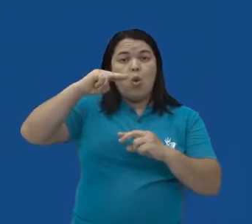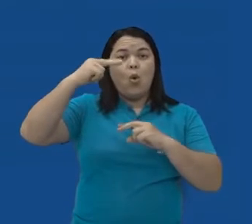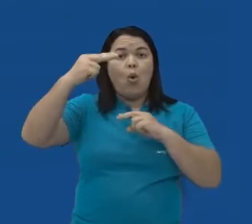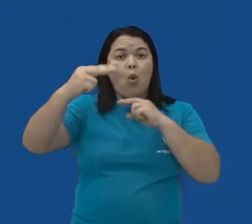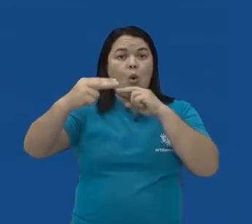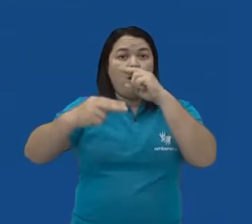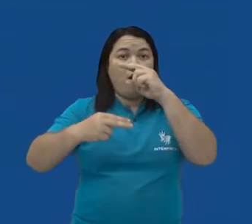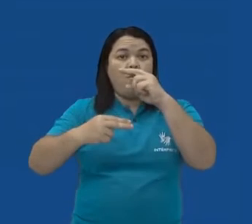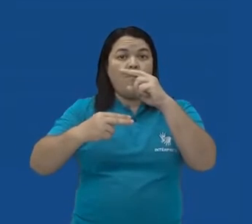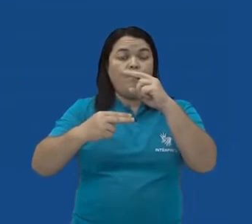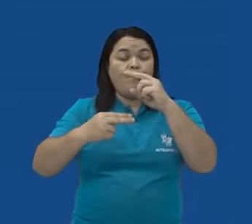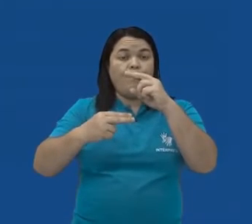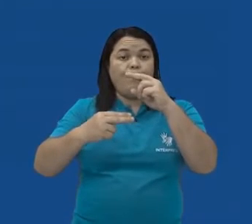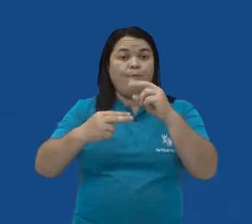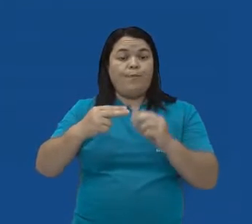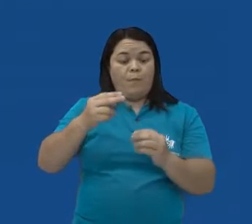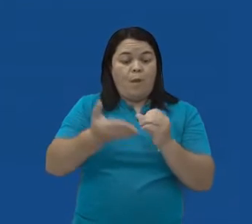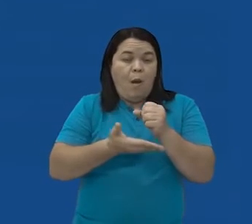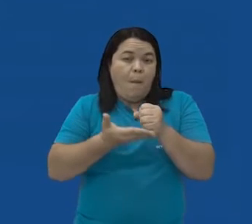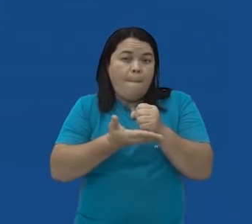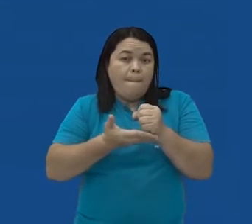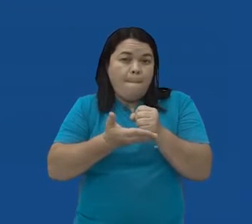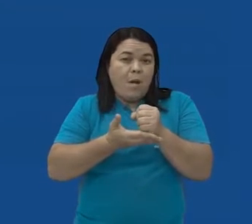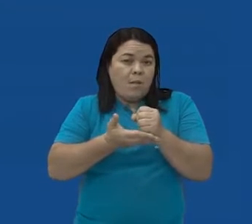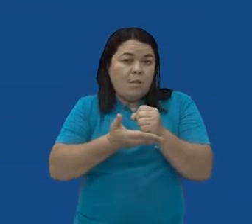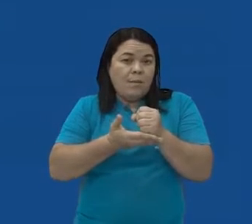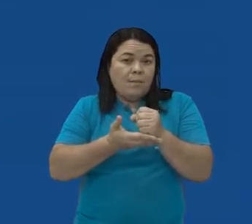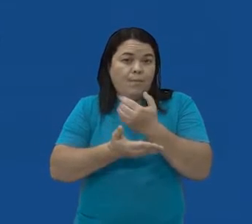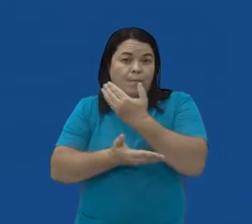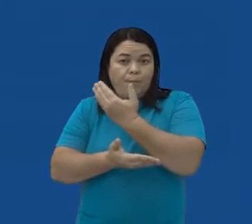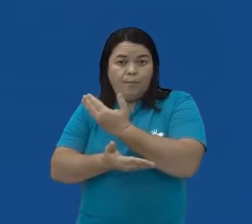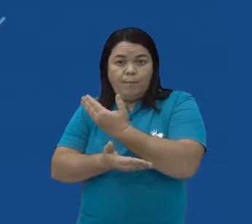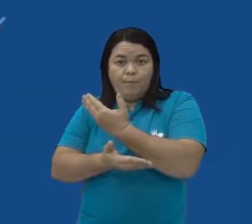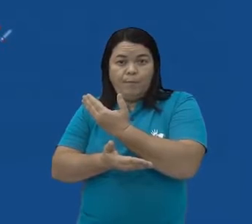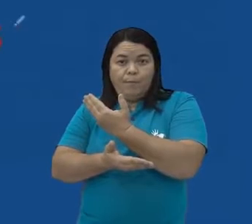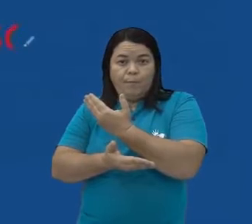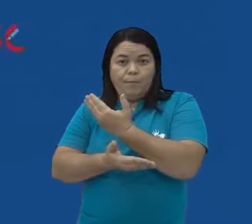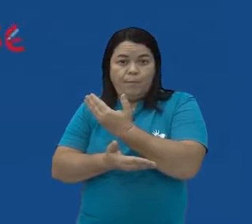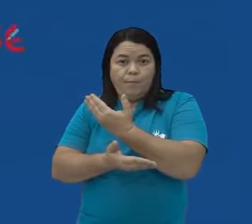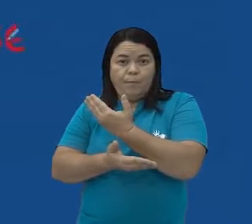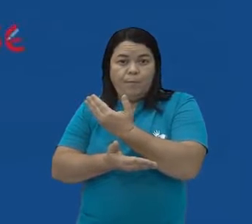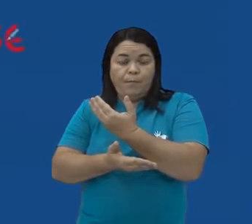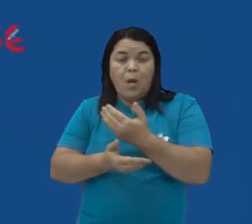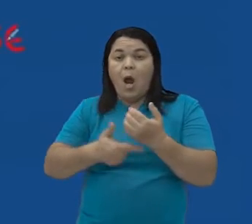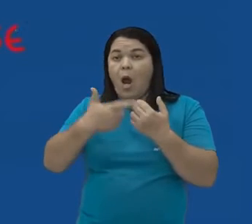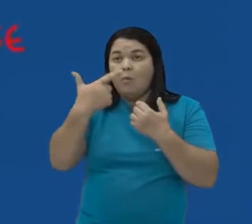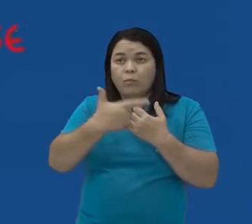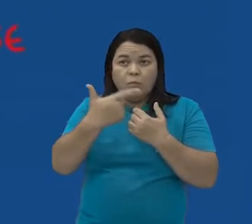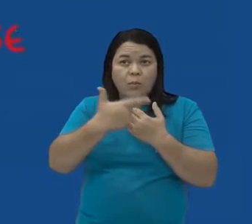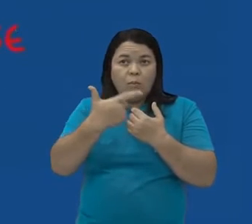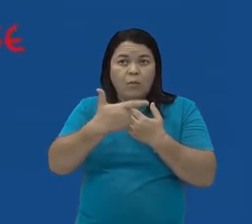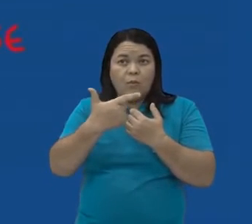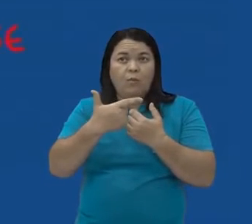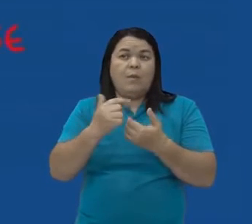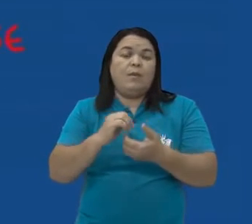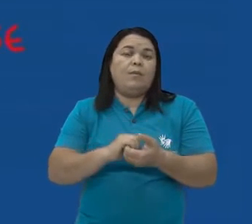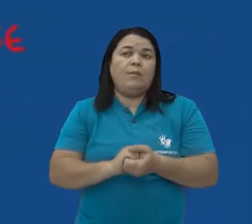a base. Inverter a base. O nosso segundo passo